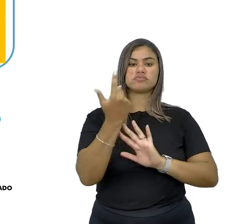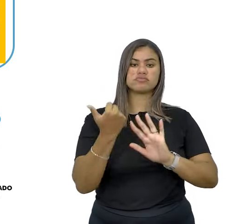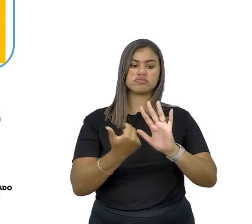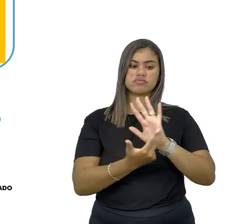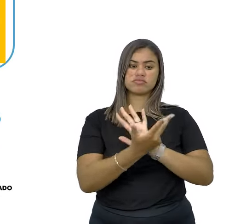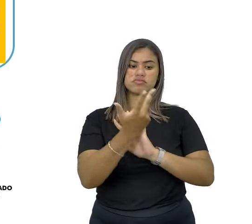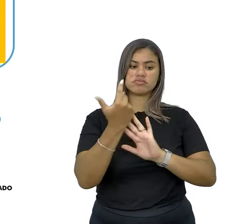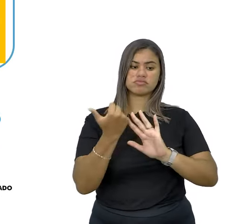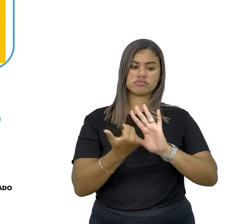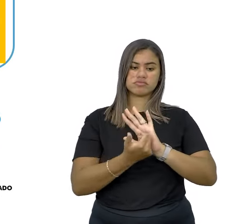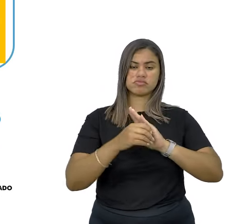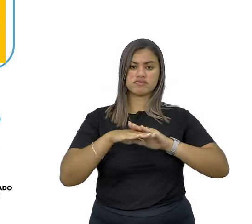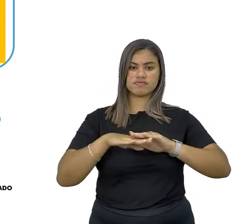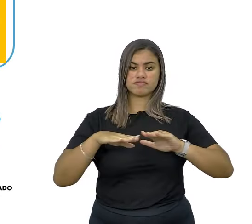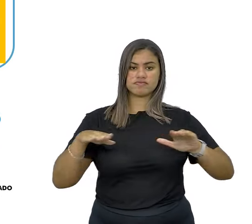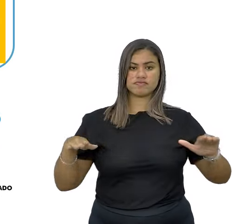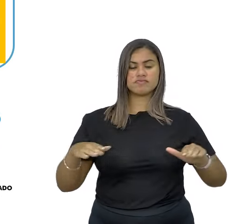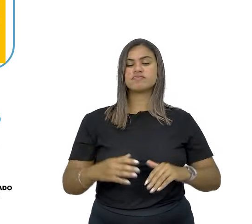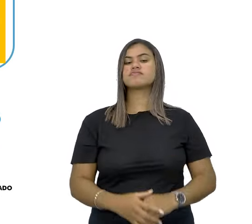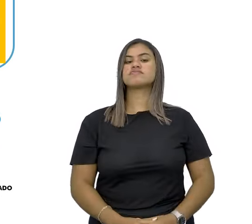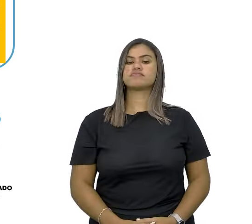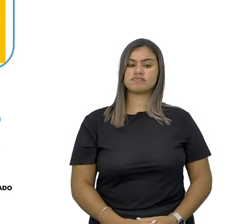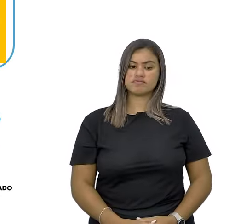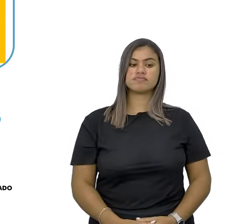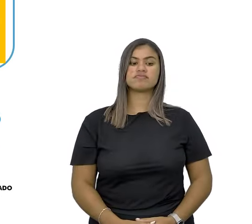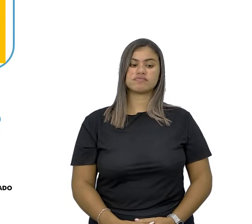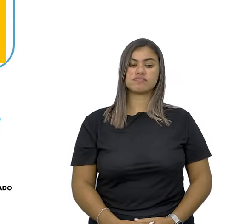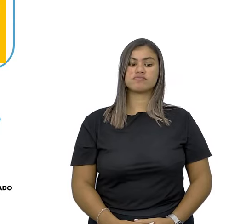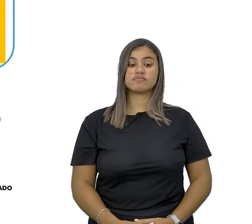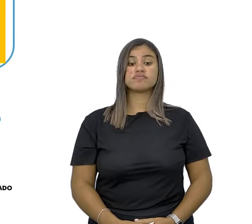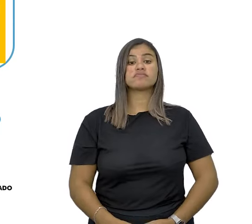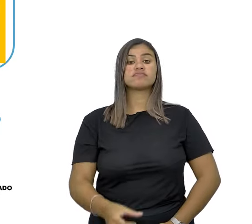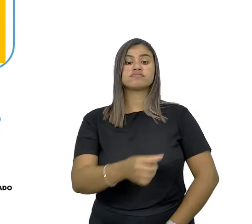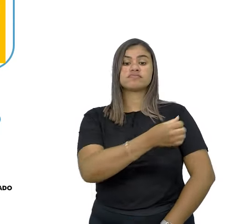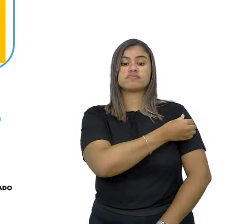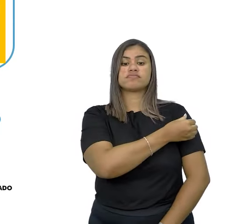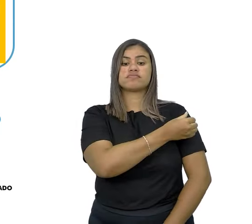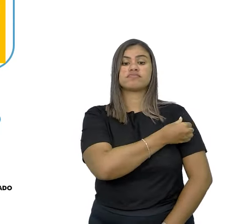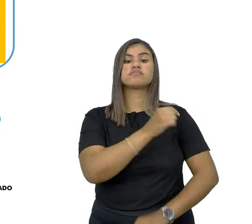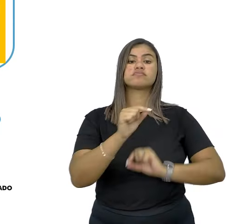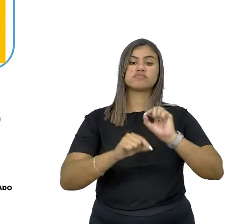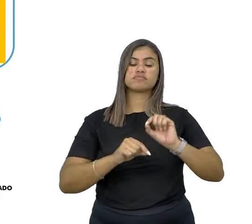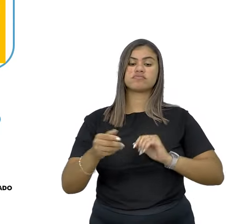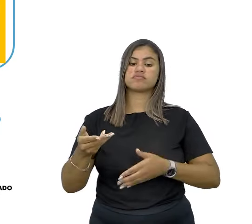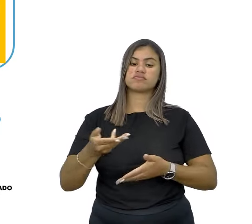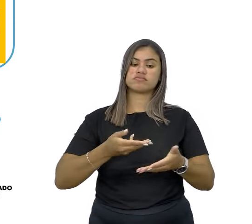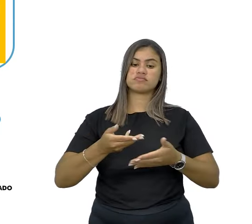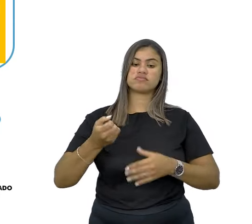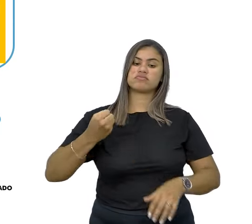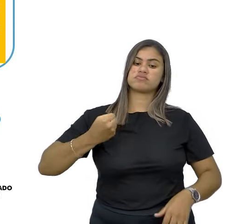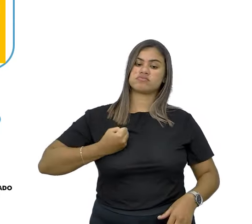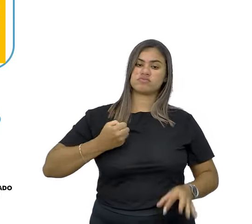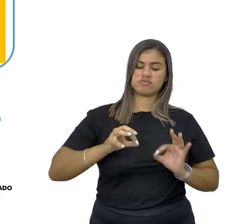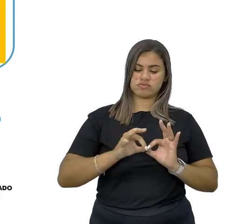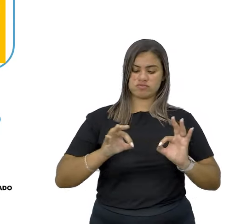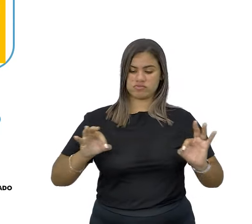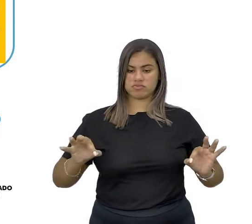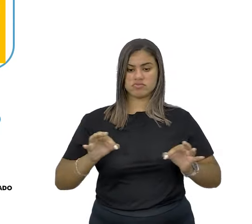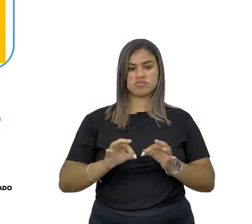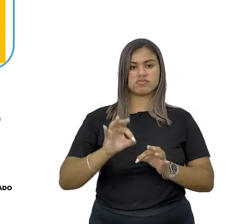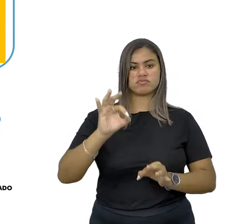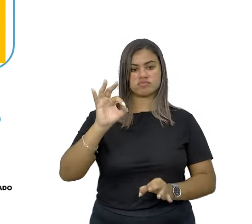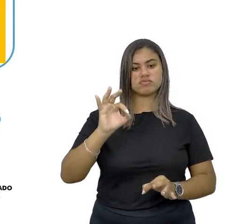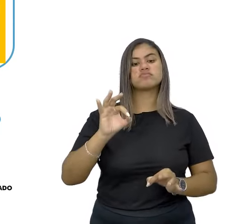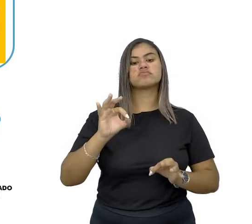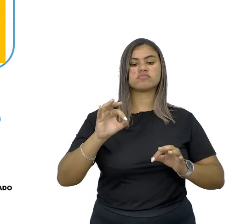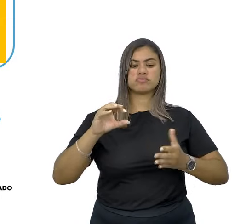suas planificações, né? E do sexto ano nós temos o quê? Relações entre números de vértices, faces e